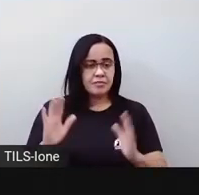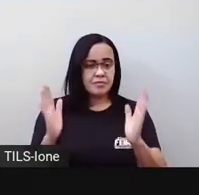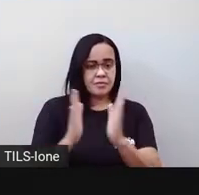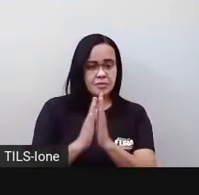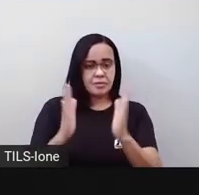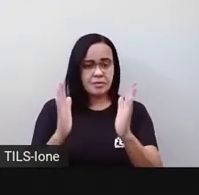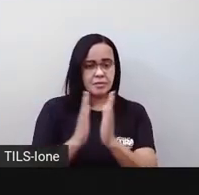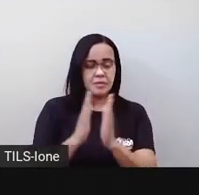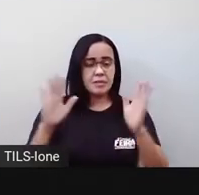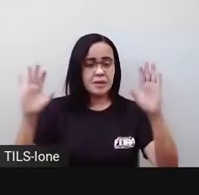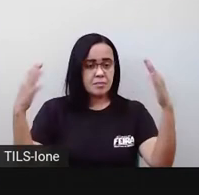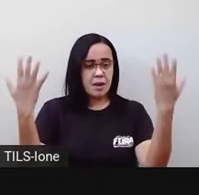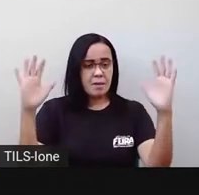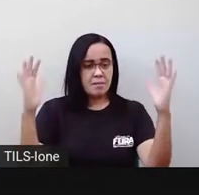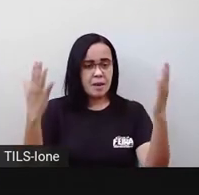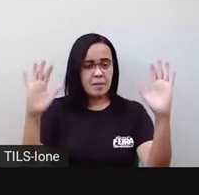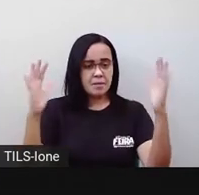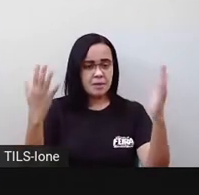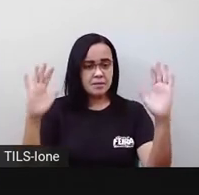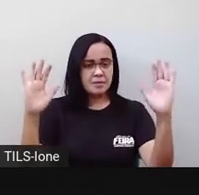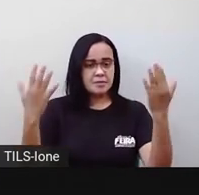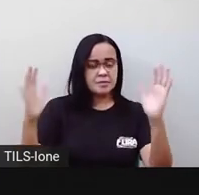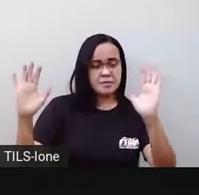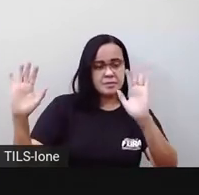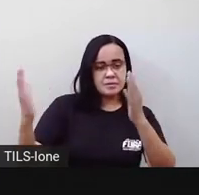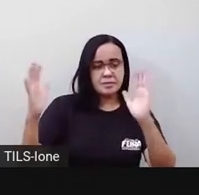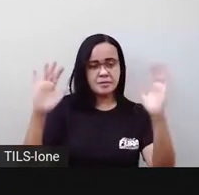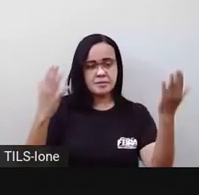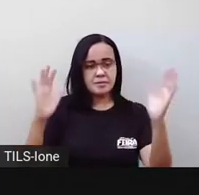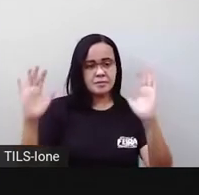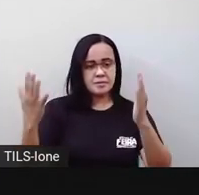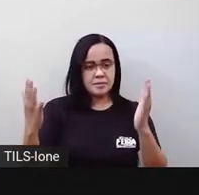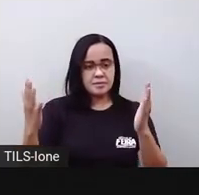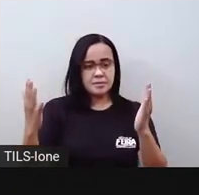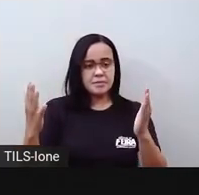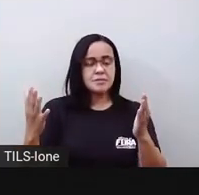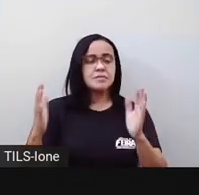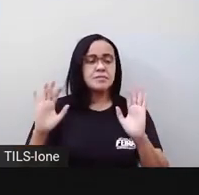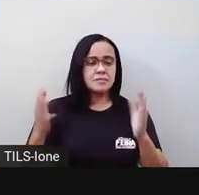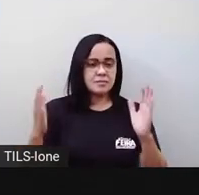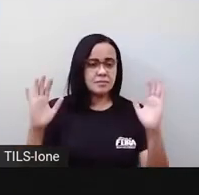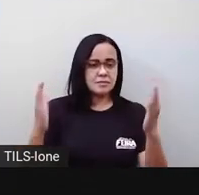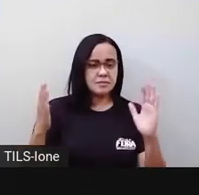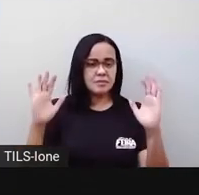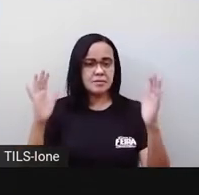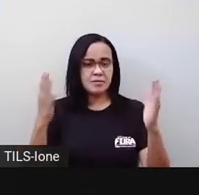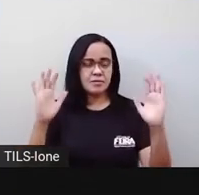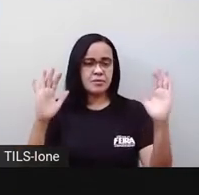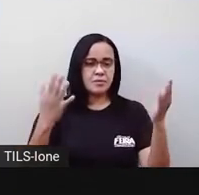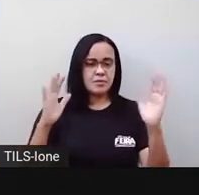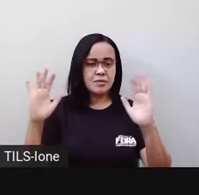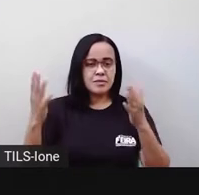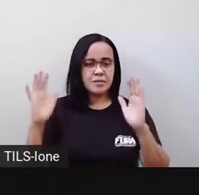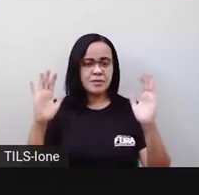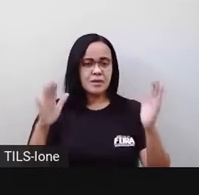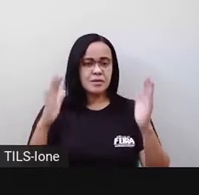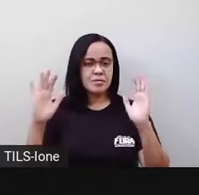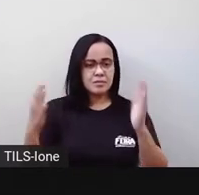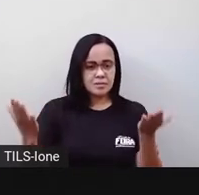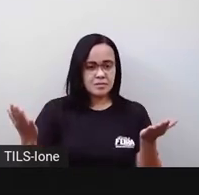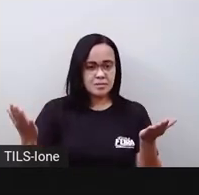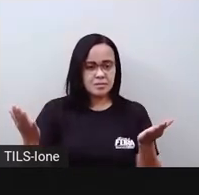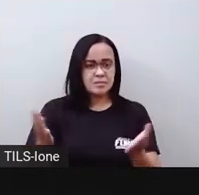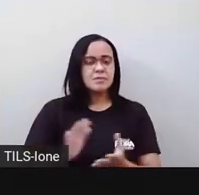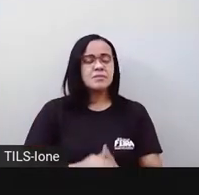cookie jar? Who took the cookie from the cookie jar? Who took the cookie from the cookie